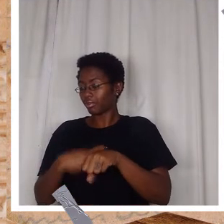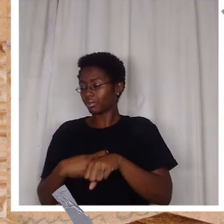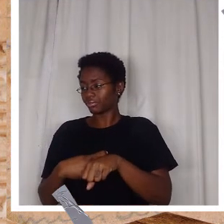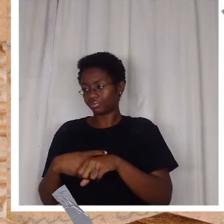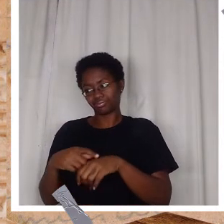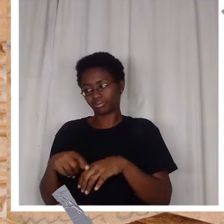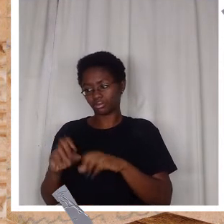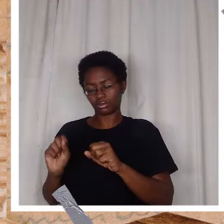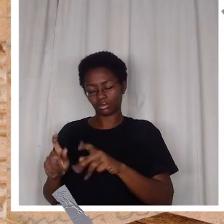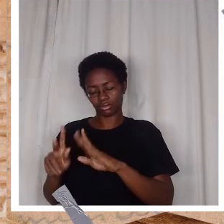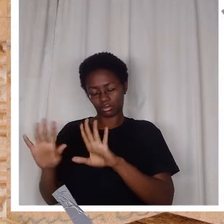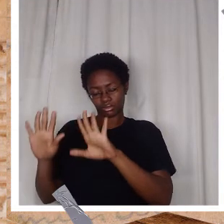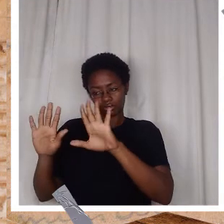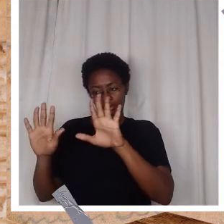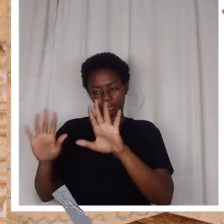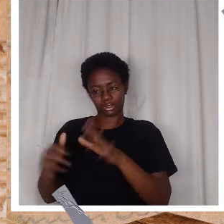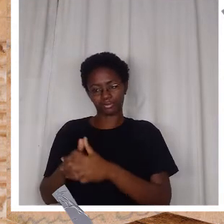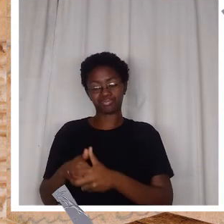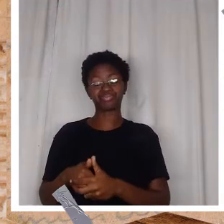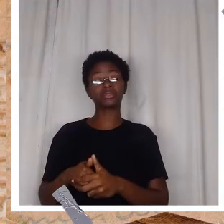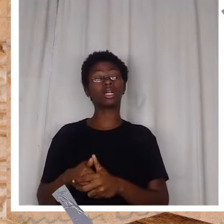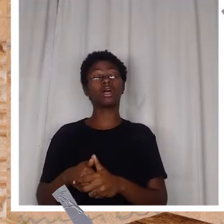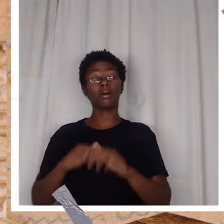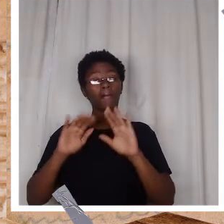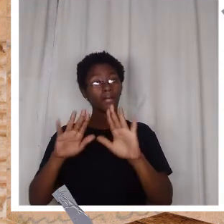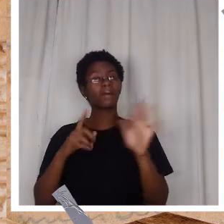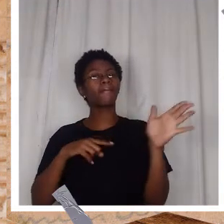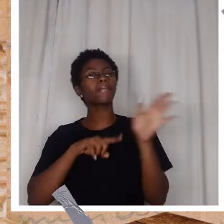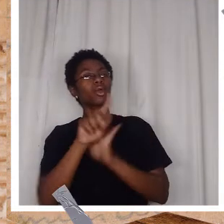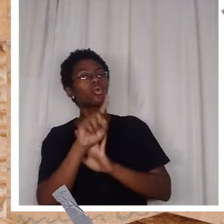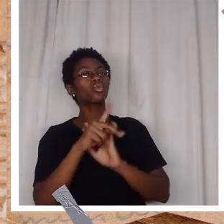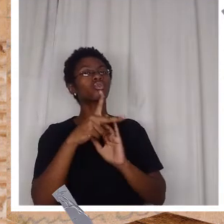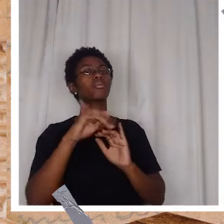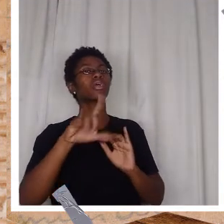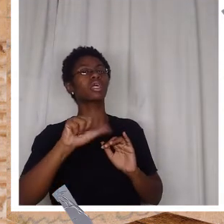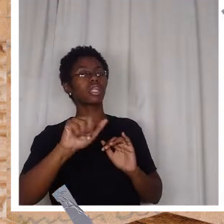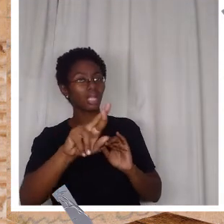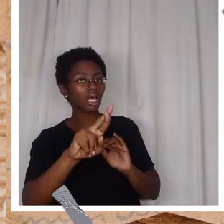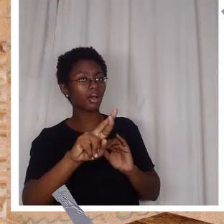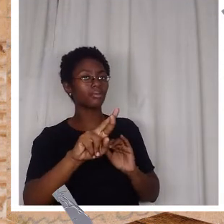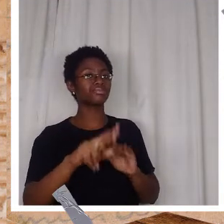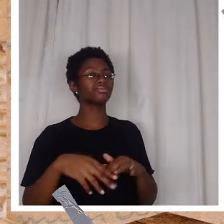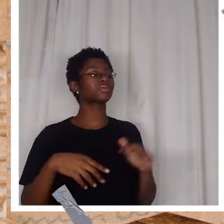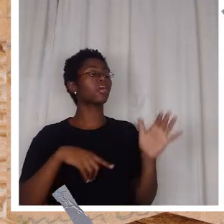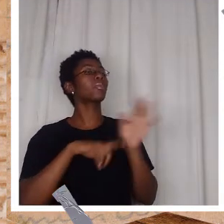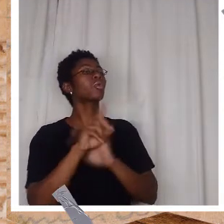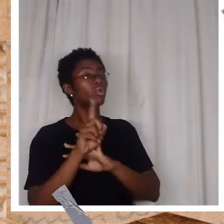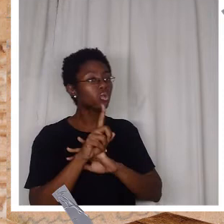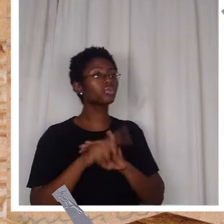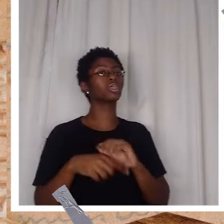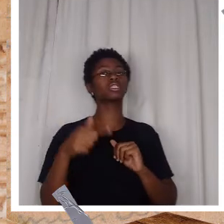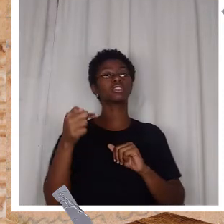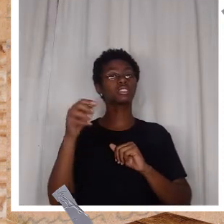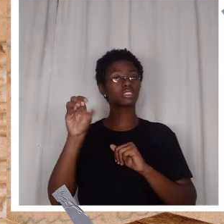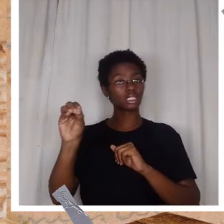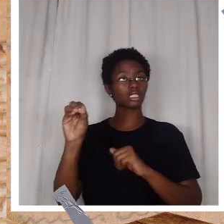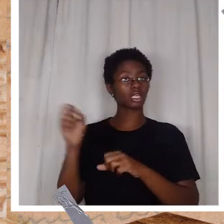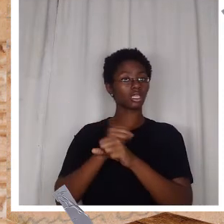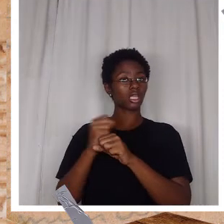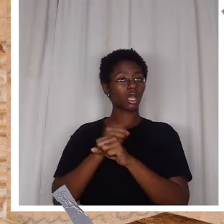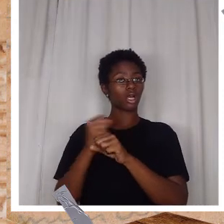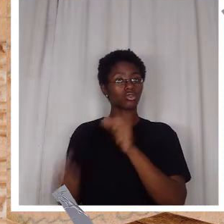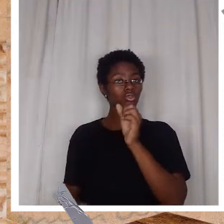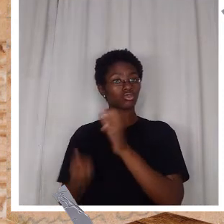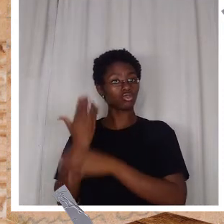aí, sofrendo com essa demanda. E aí eu te pergunto, Pilar, nos 60 anos de aniversário, né, do lançamento do